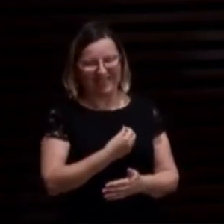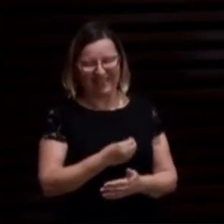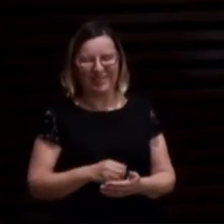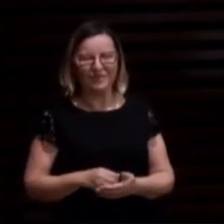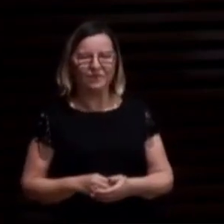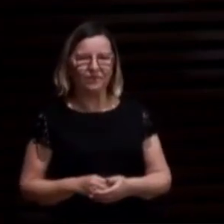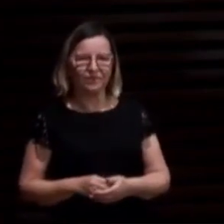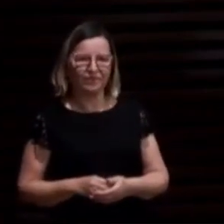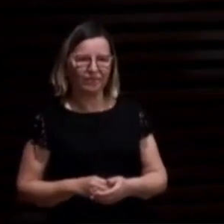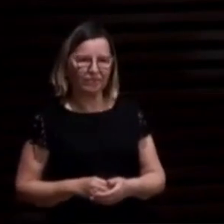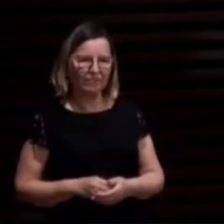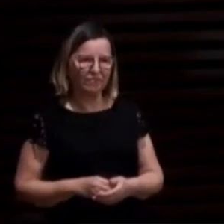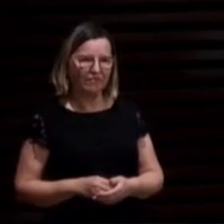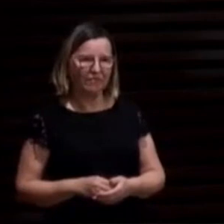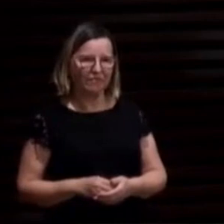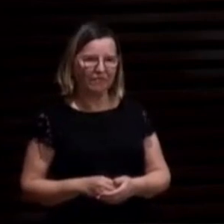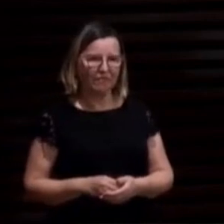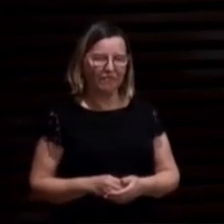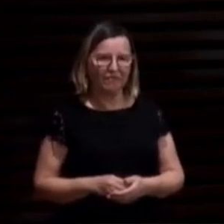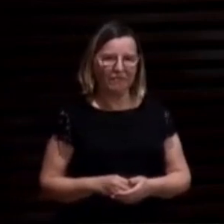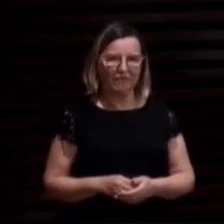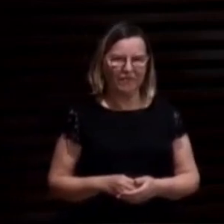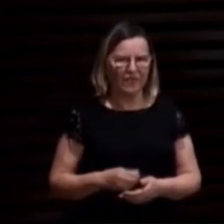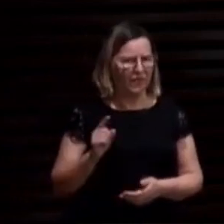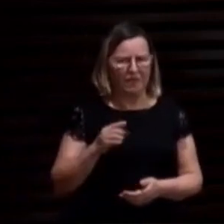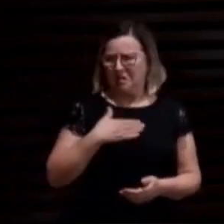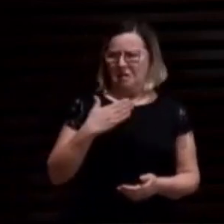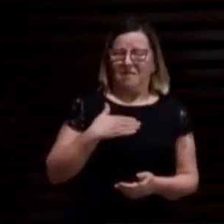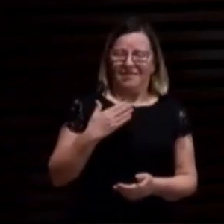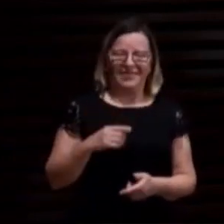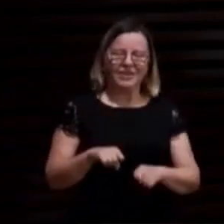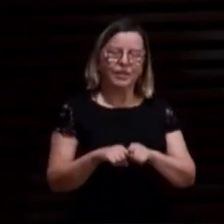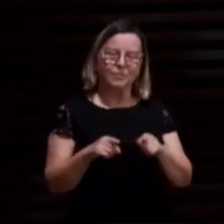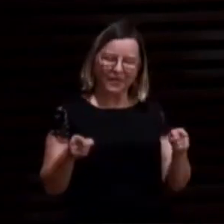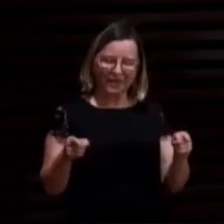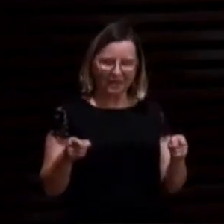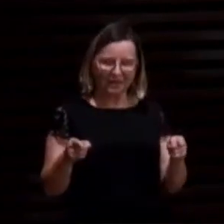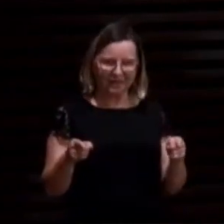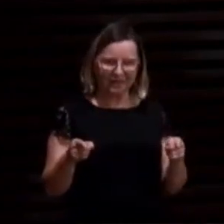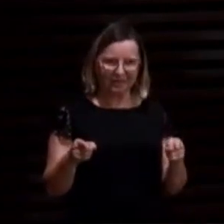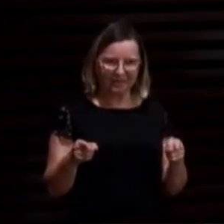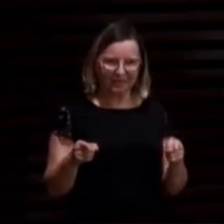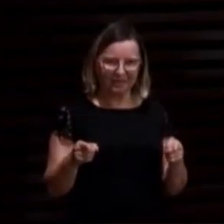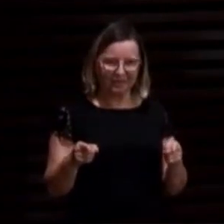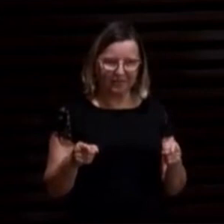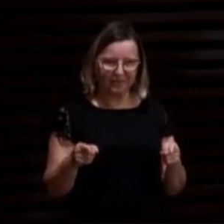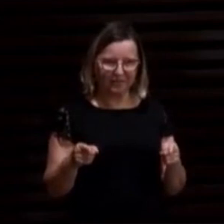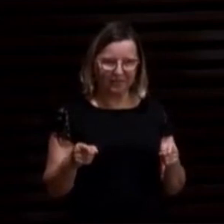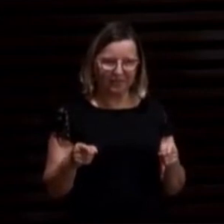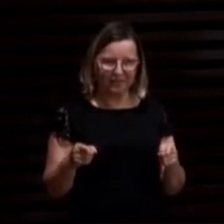ele não foi pego de surpresa, mas foi um